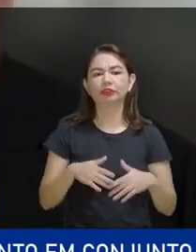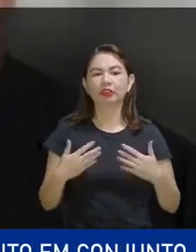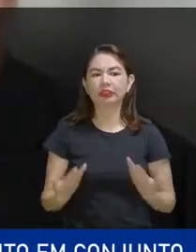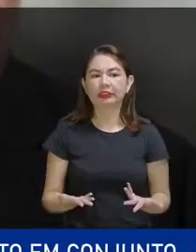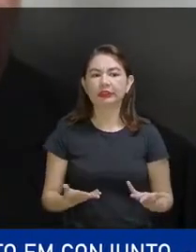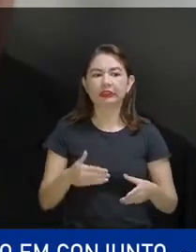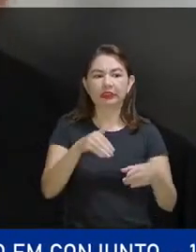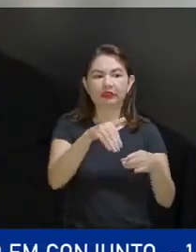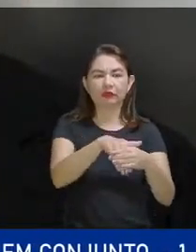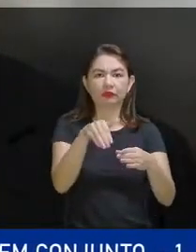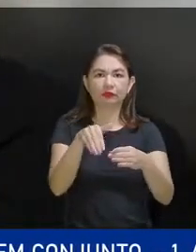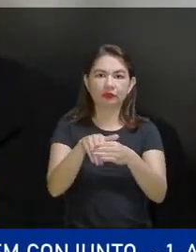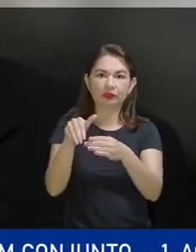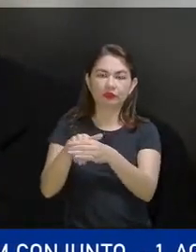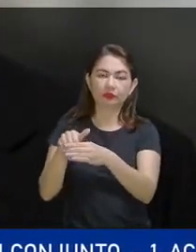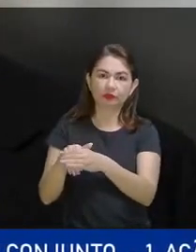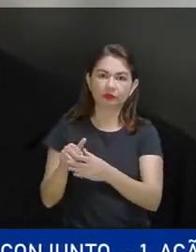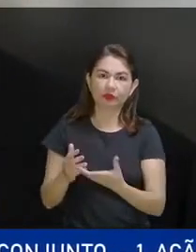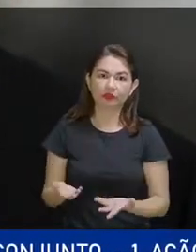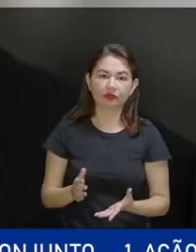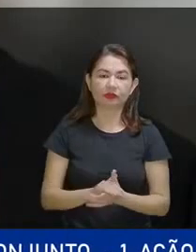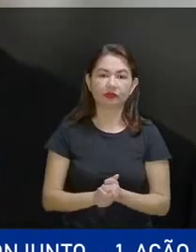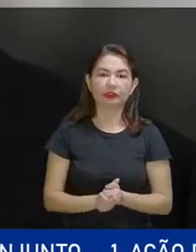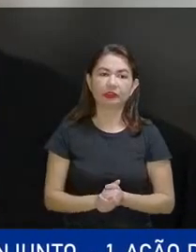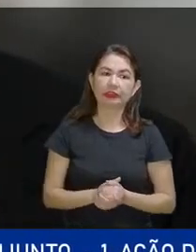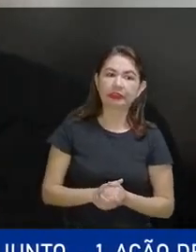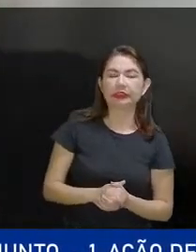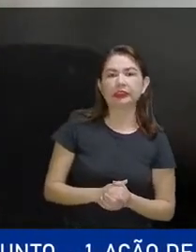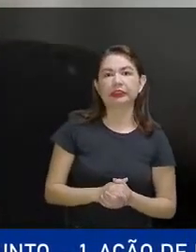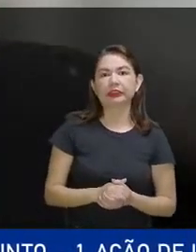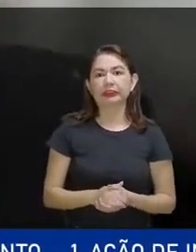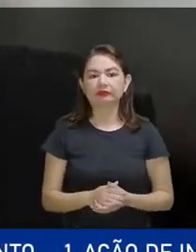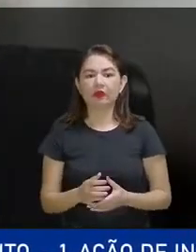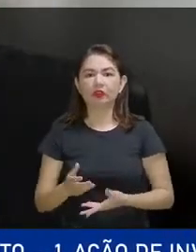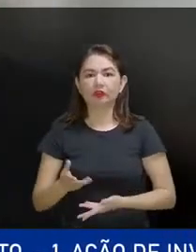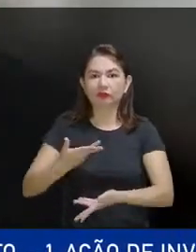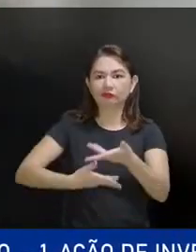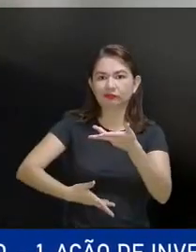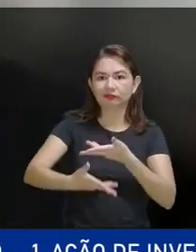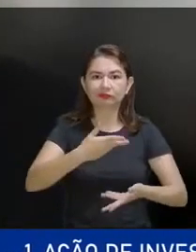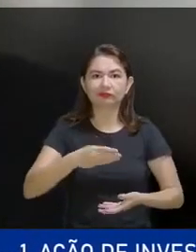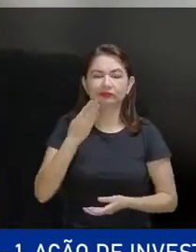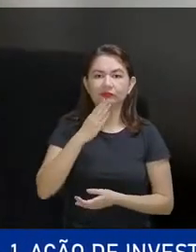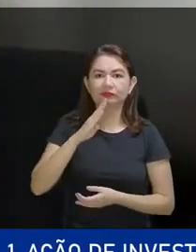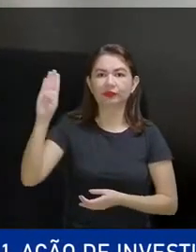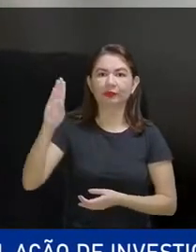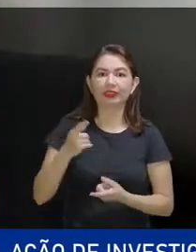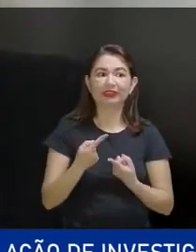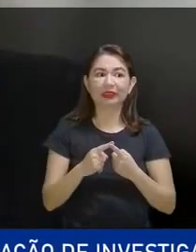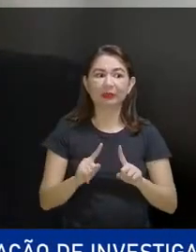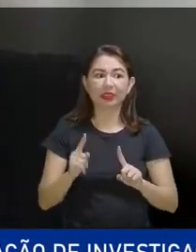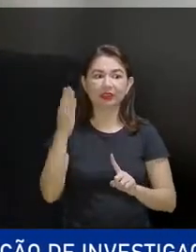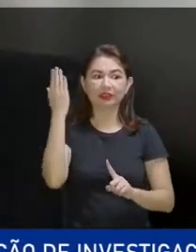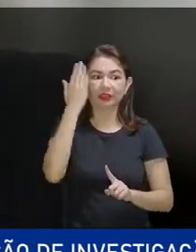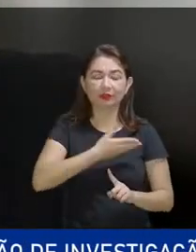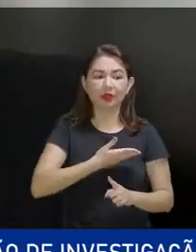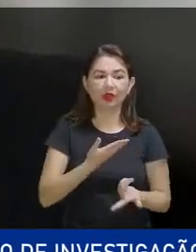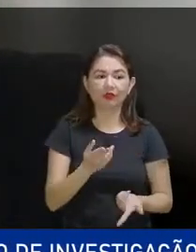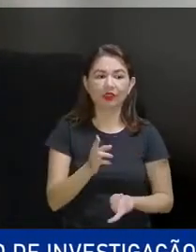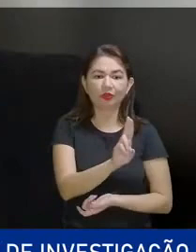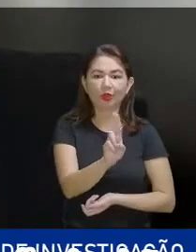de sufrágio, eu vou concordar com a defesa, no sentido de que, verdadeiramente, não há prova, nenhum eleitor foi